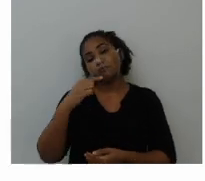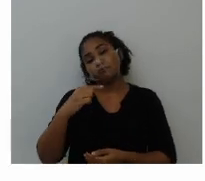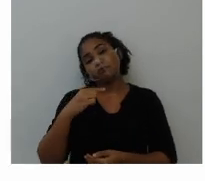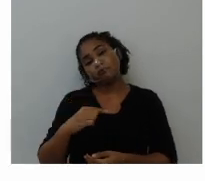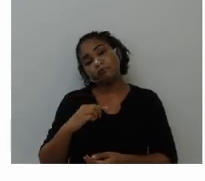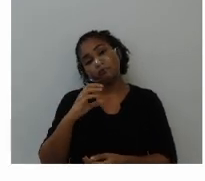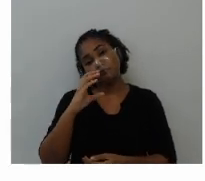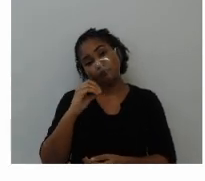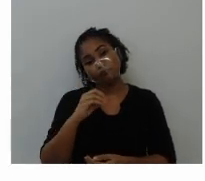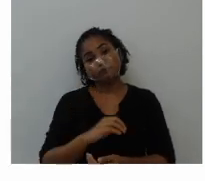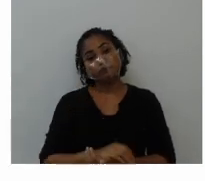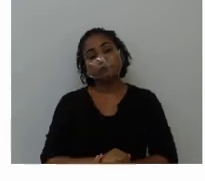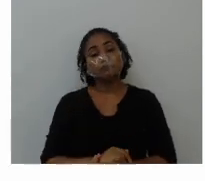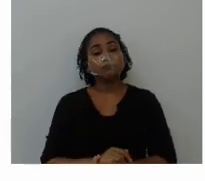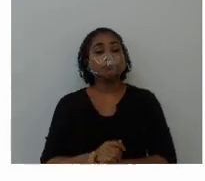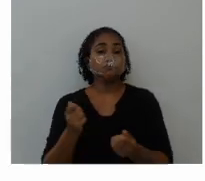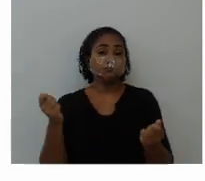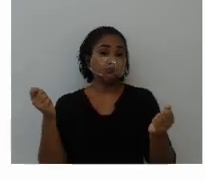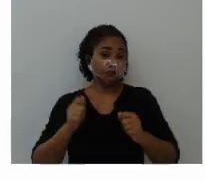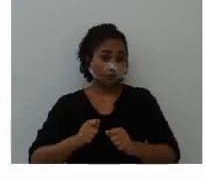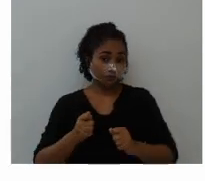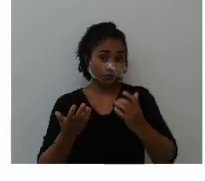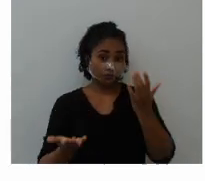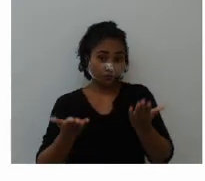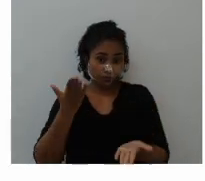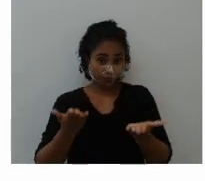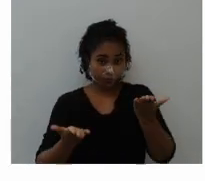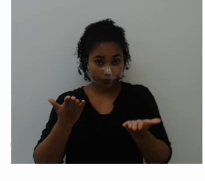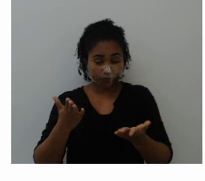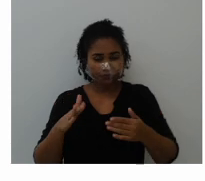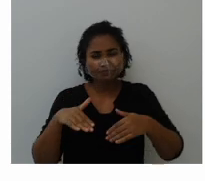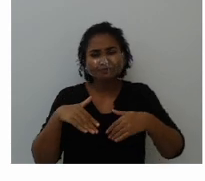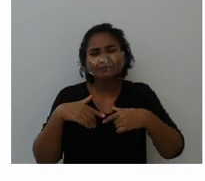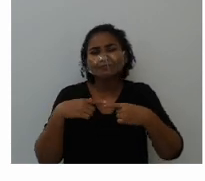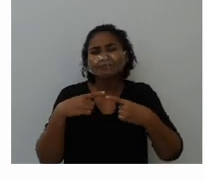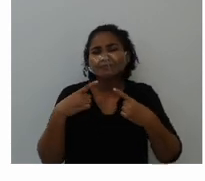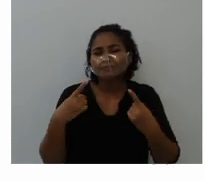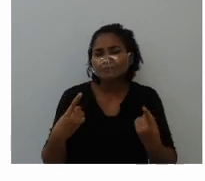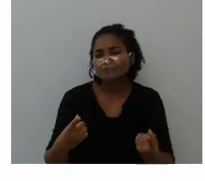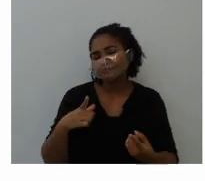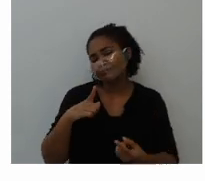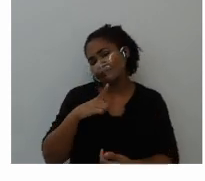e do outro para poder ter o equilíbrio. Mas